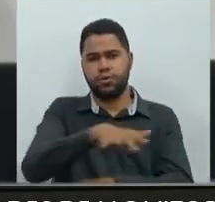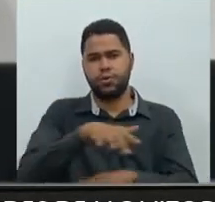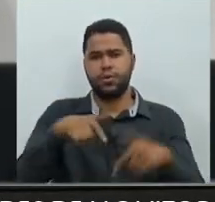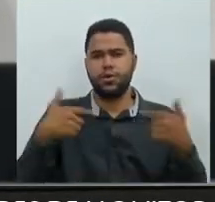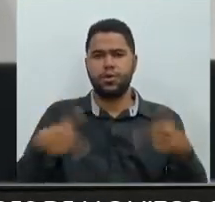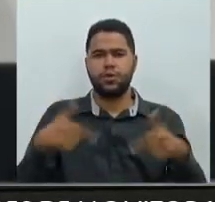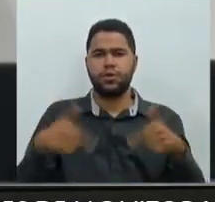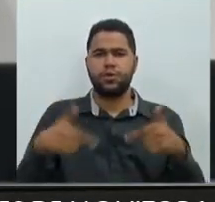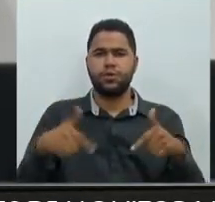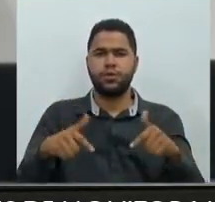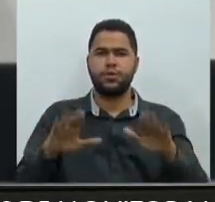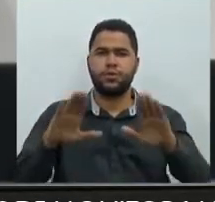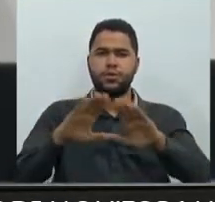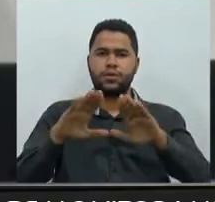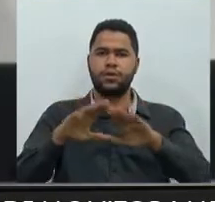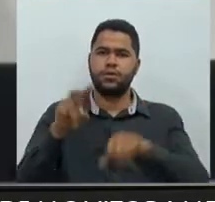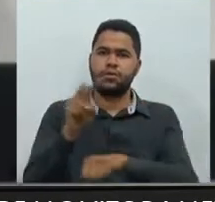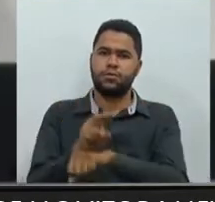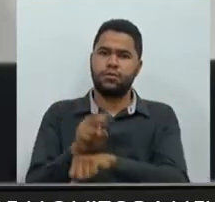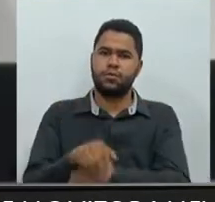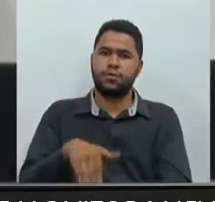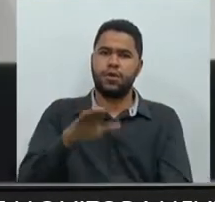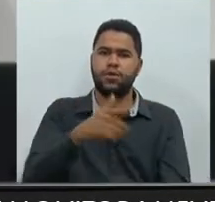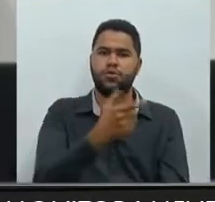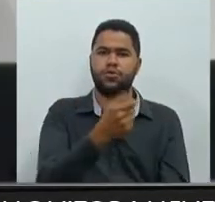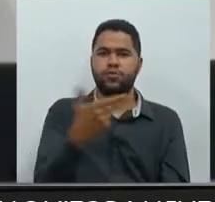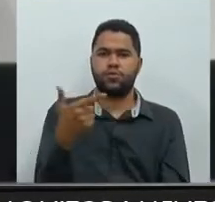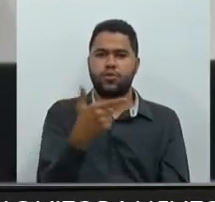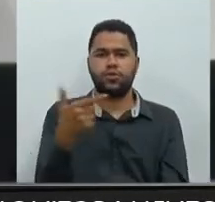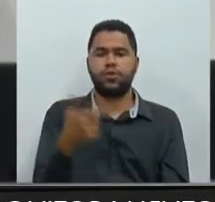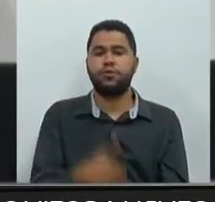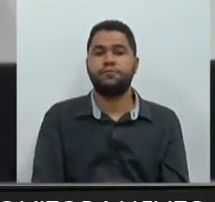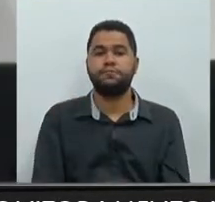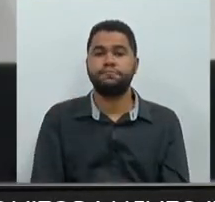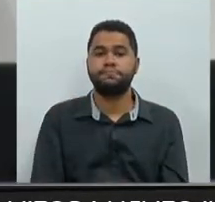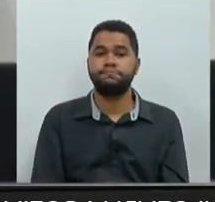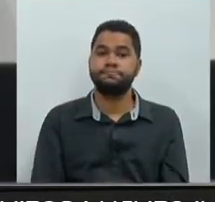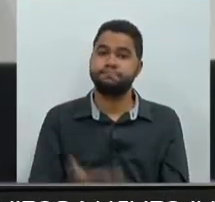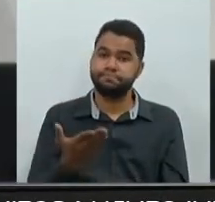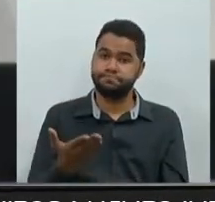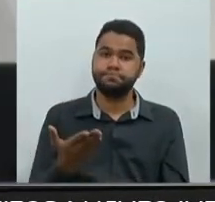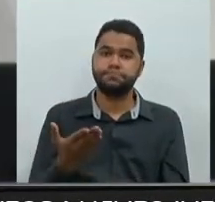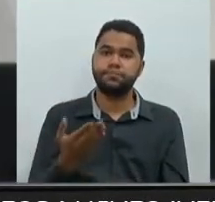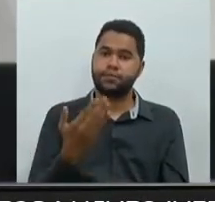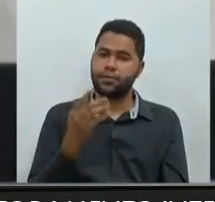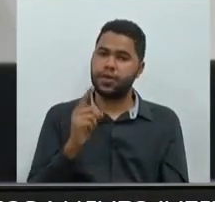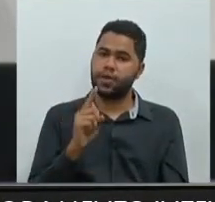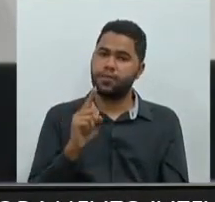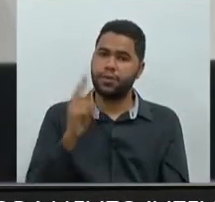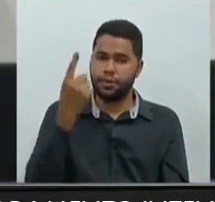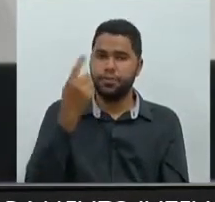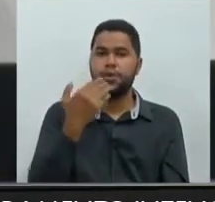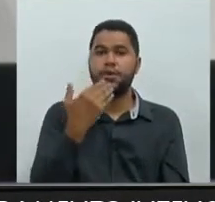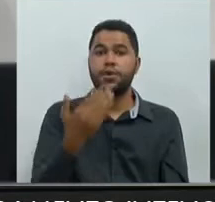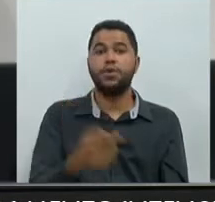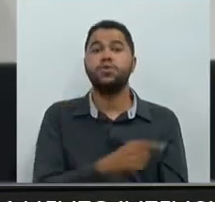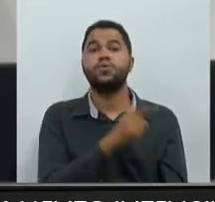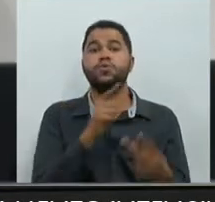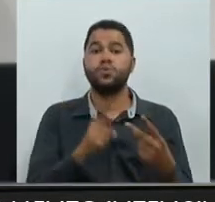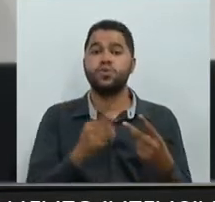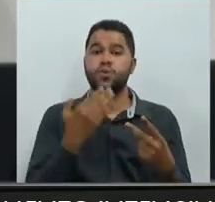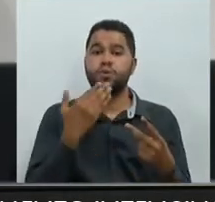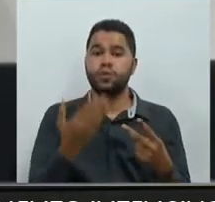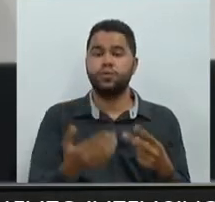da Assembleia Fiscaliza Mais, edição 2022. Então, está aqui, este é o primeiro requerimento. Segundo